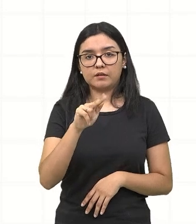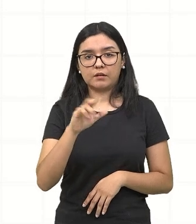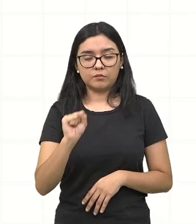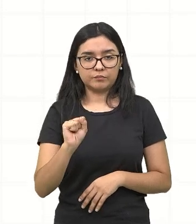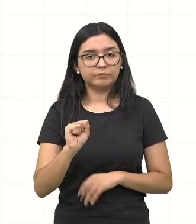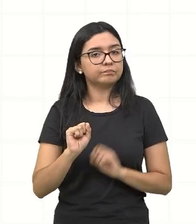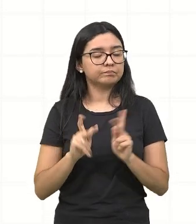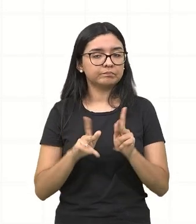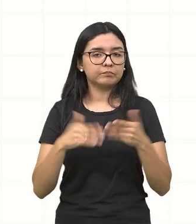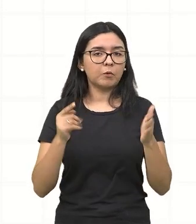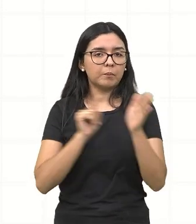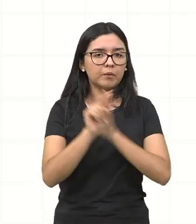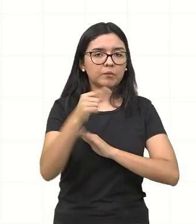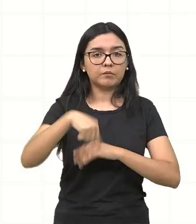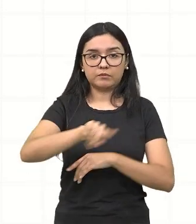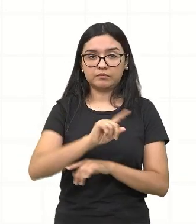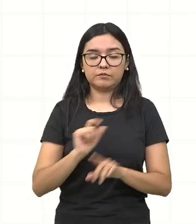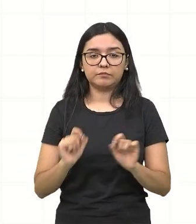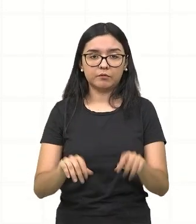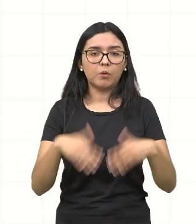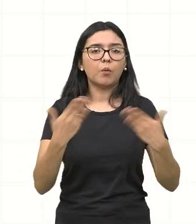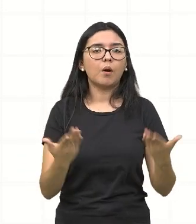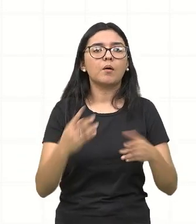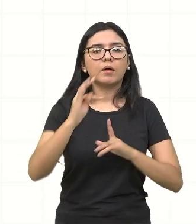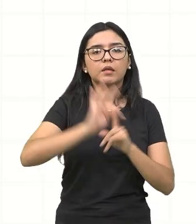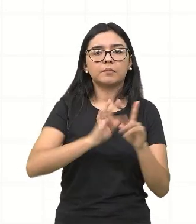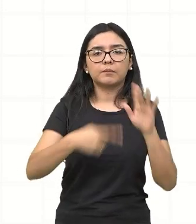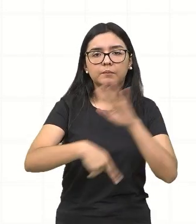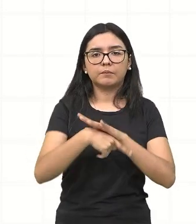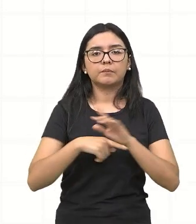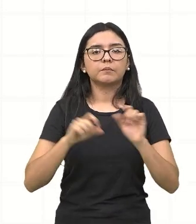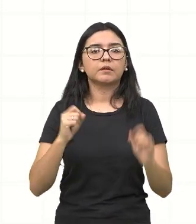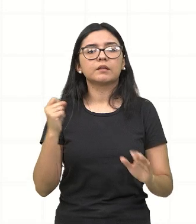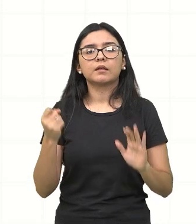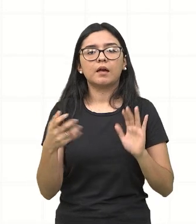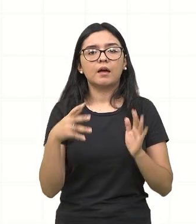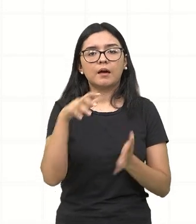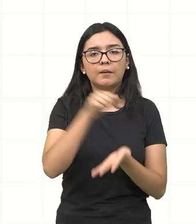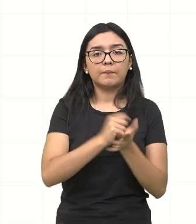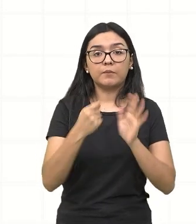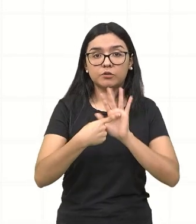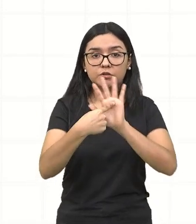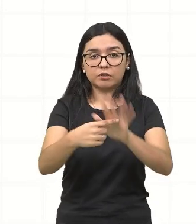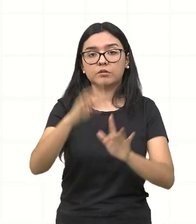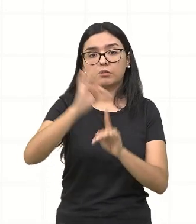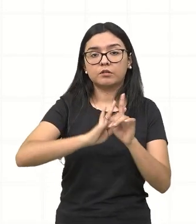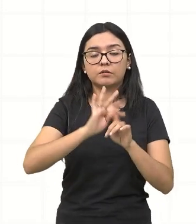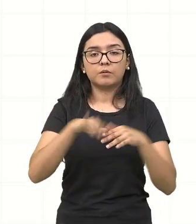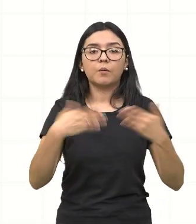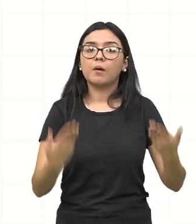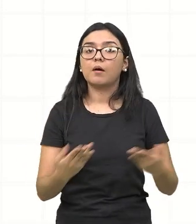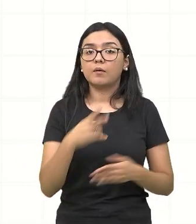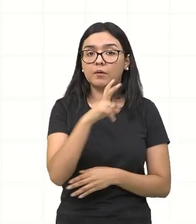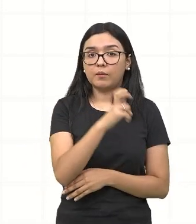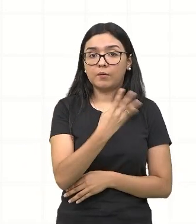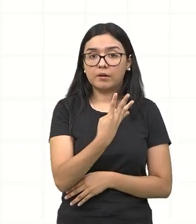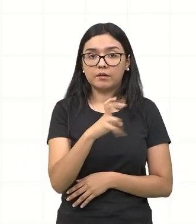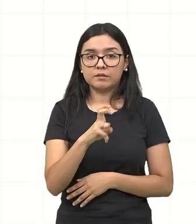Então, se eu pergunto para você, qual a temperatura registrada no termômetro? Você vai dizer